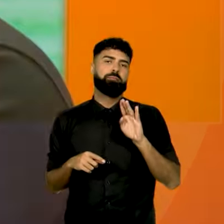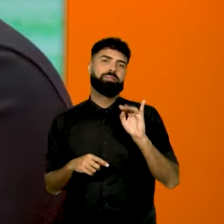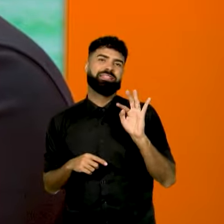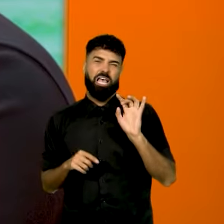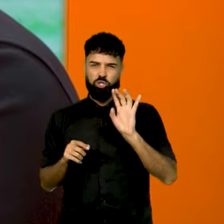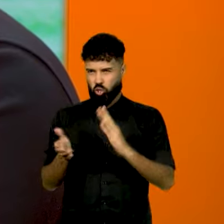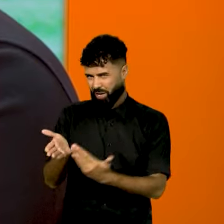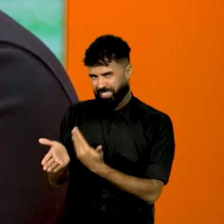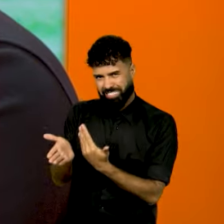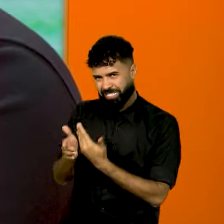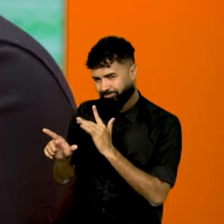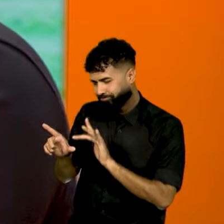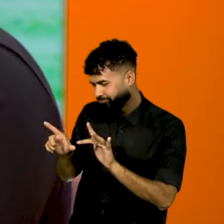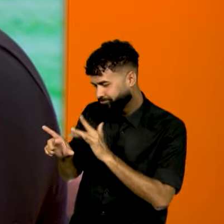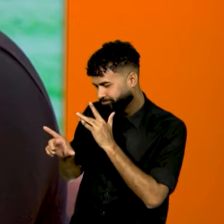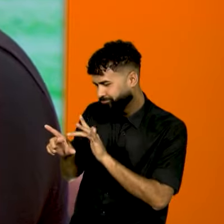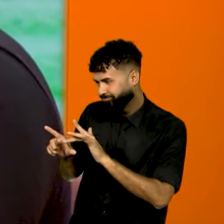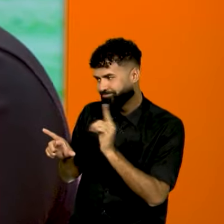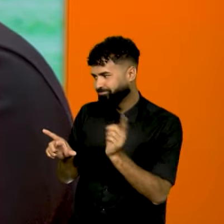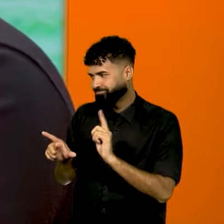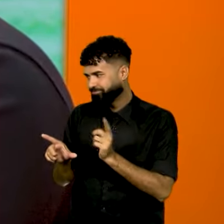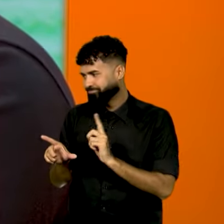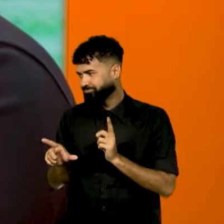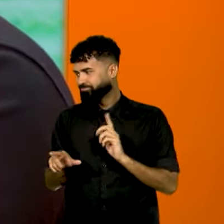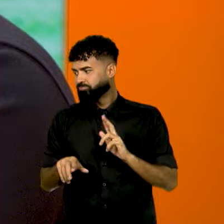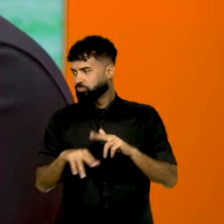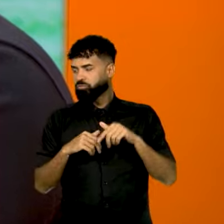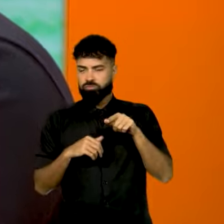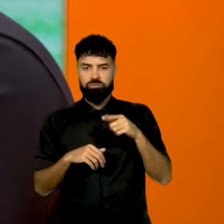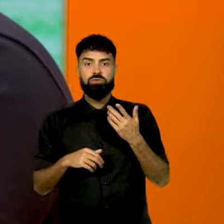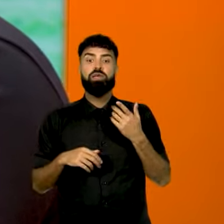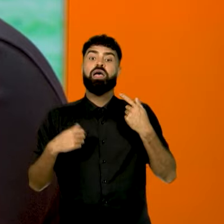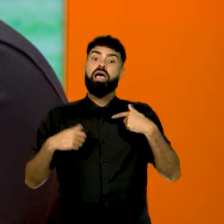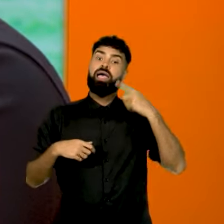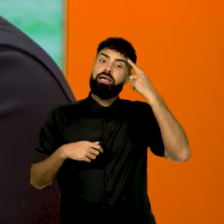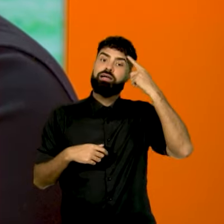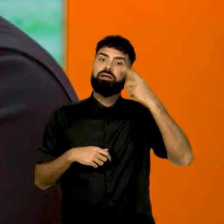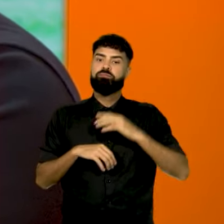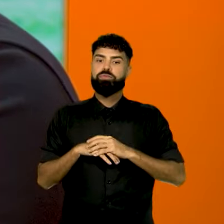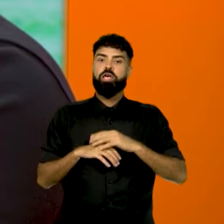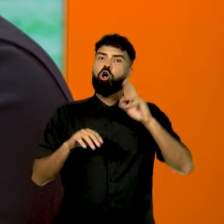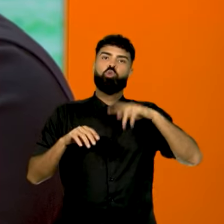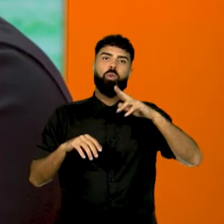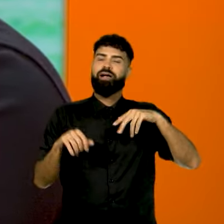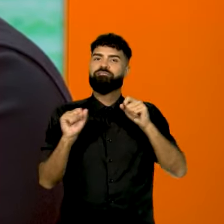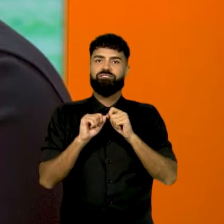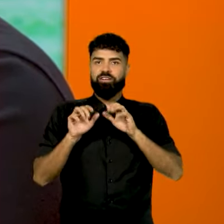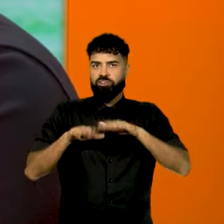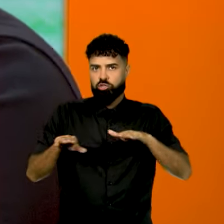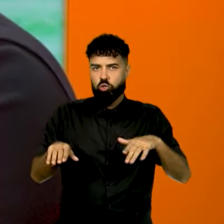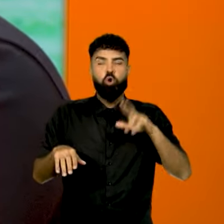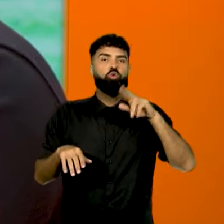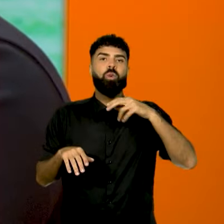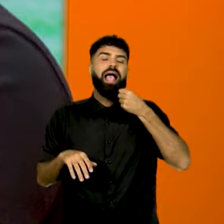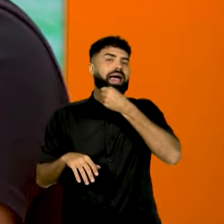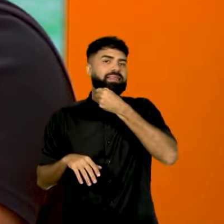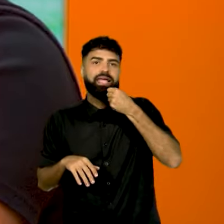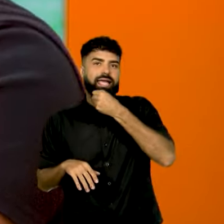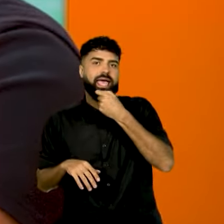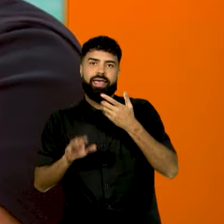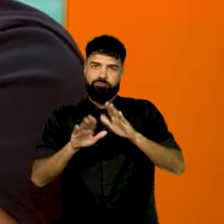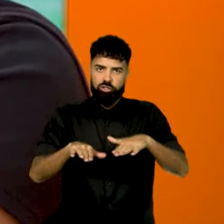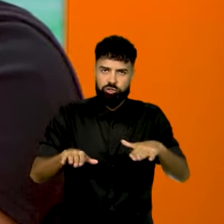só o livro. Claro. E eu tinha intimidade com essa área e disse, nunca compus para o infantil, nunca cantei música infantil,